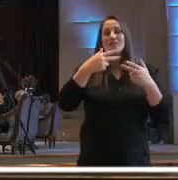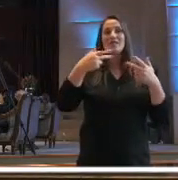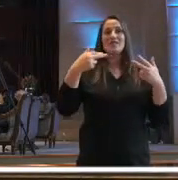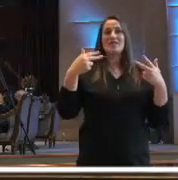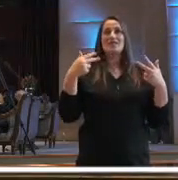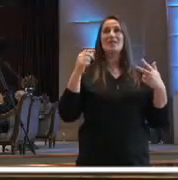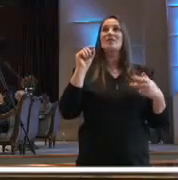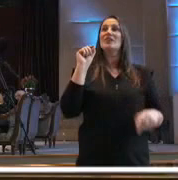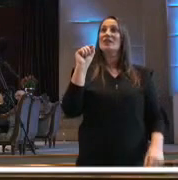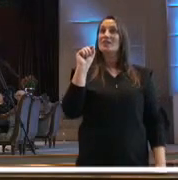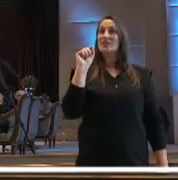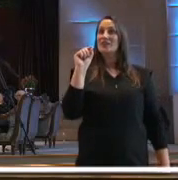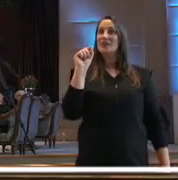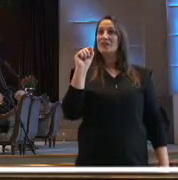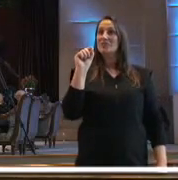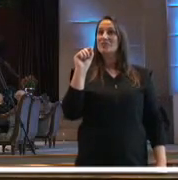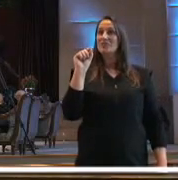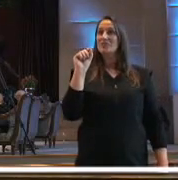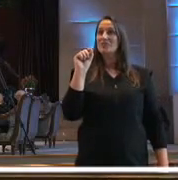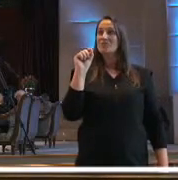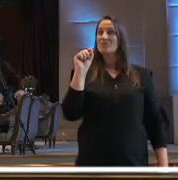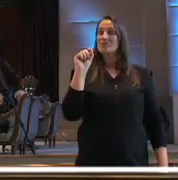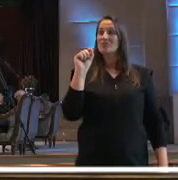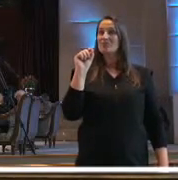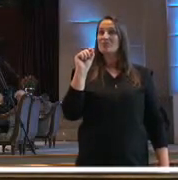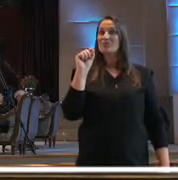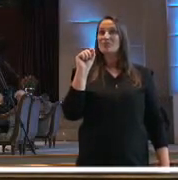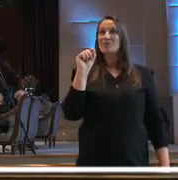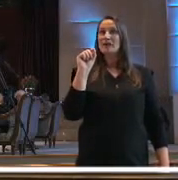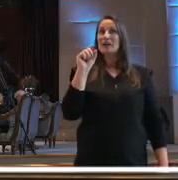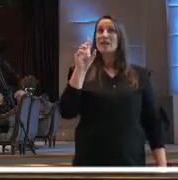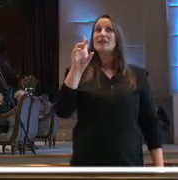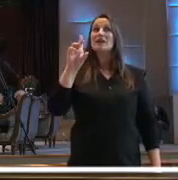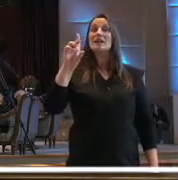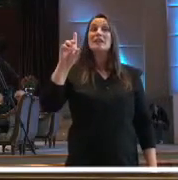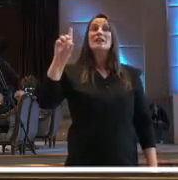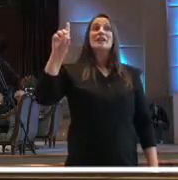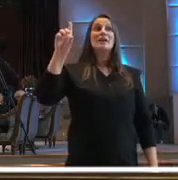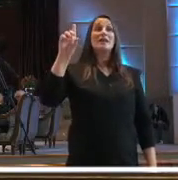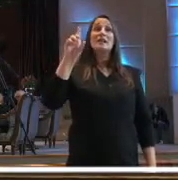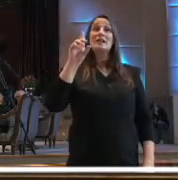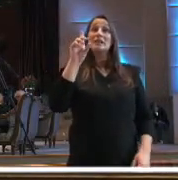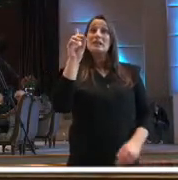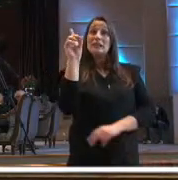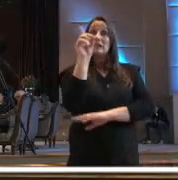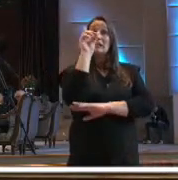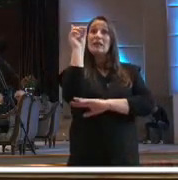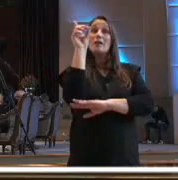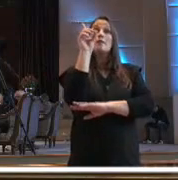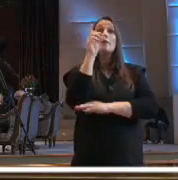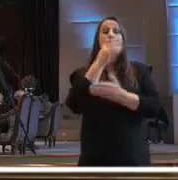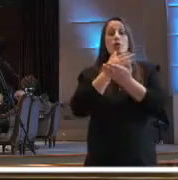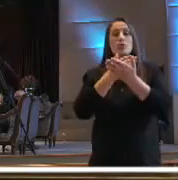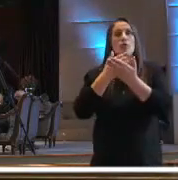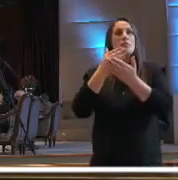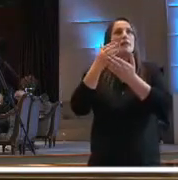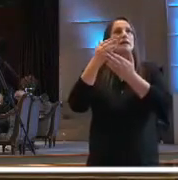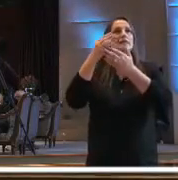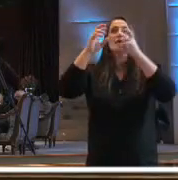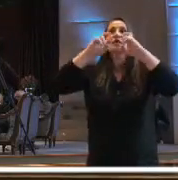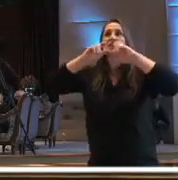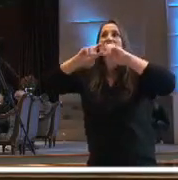situações tão complicadas como o medo. E ele começa a levantar um clamor ao Senhor. E o